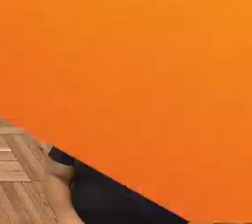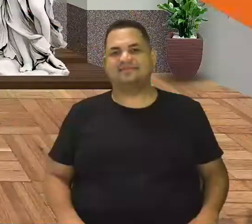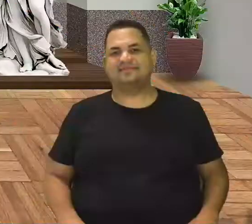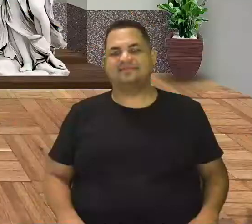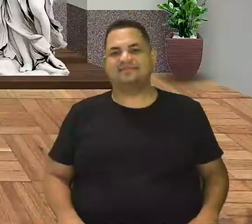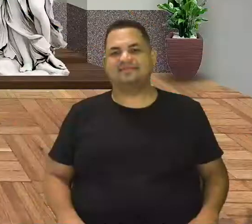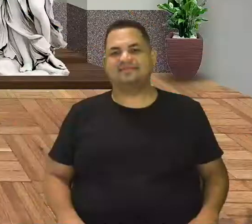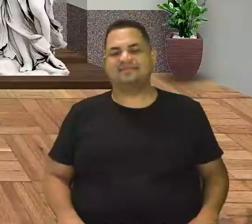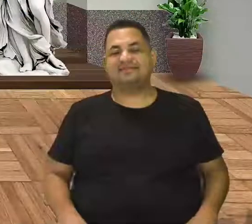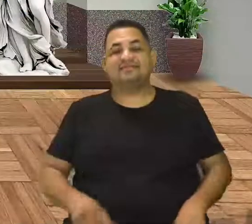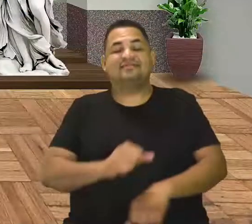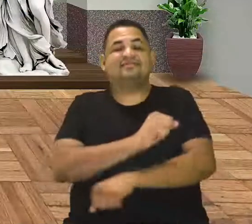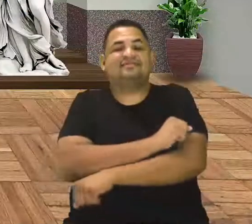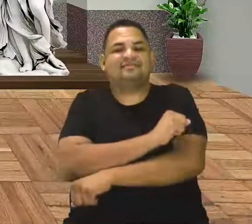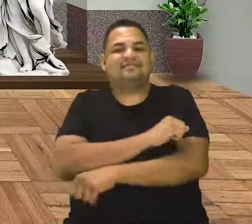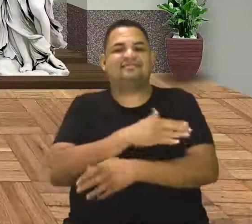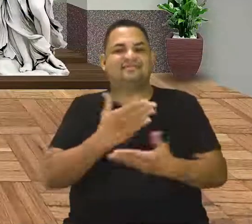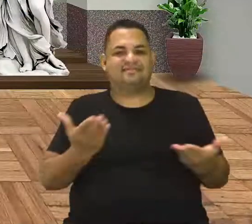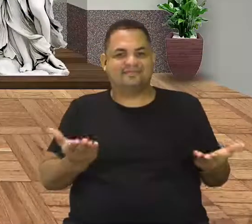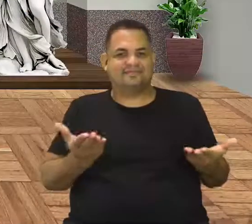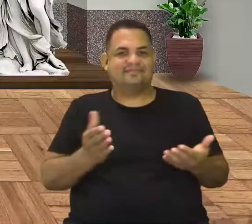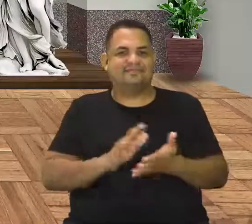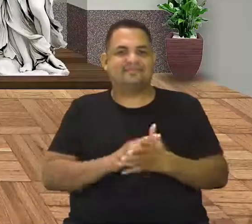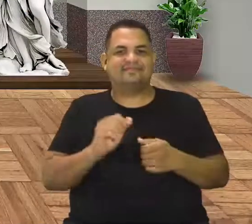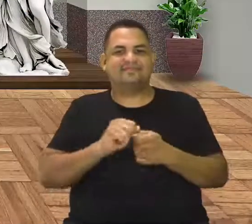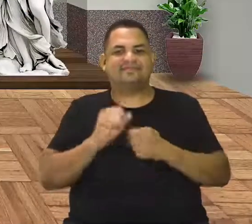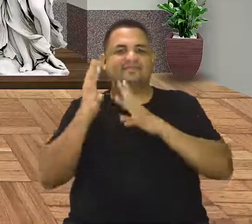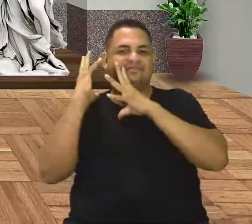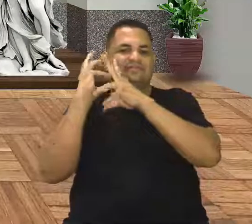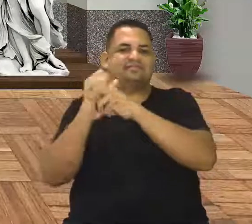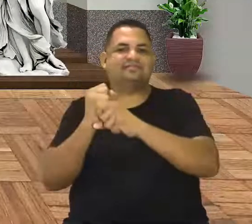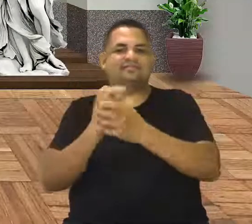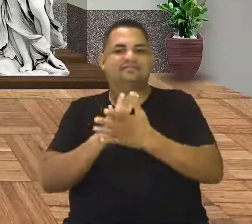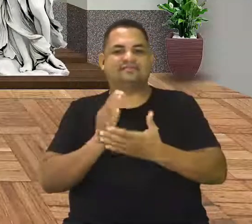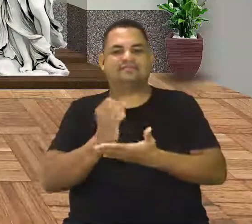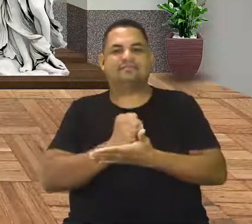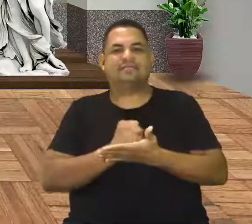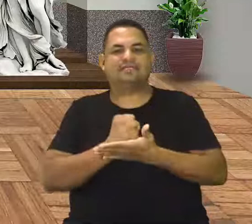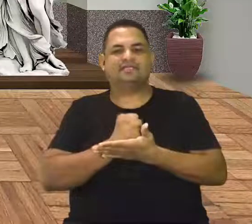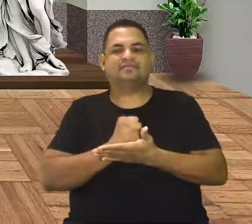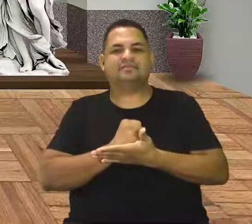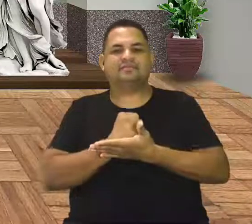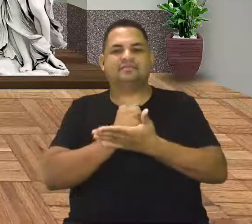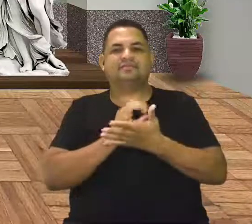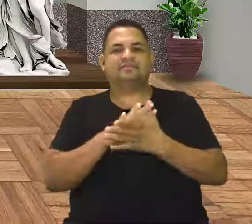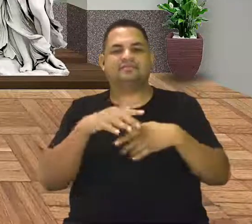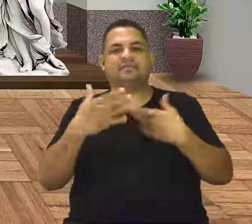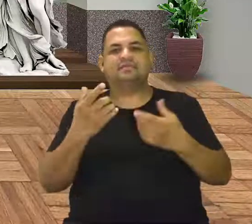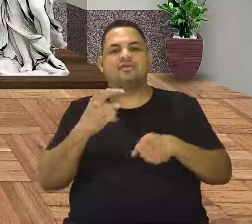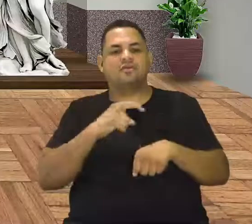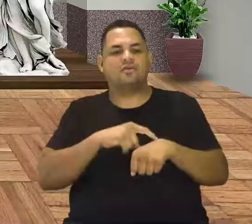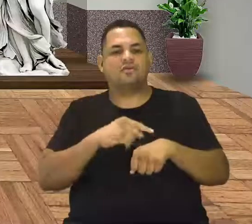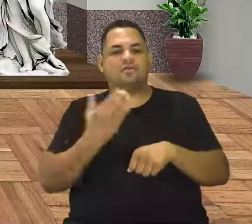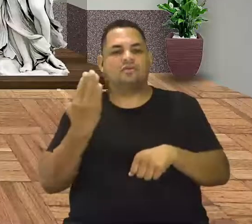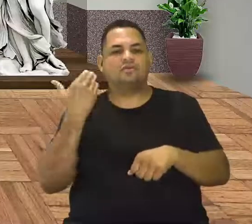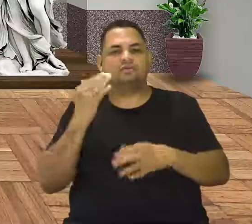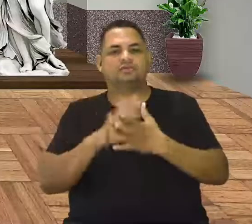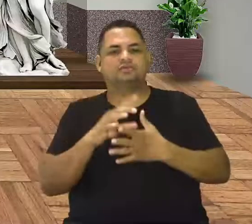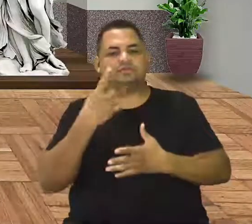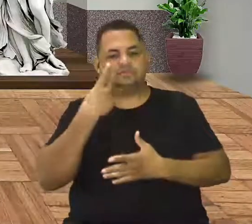e Salve salve alunos vamos fazer aquela revisão básica agora a pouco vocês